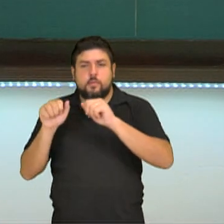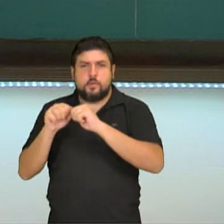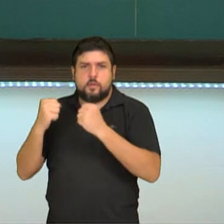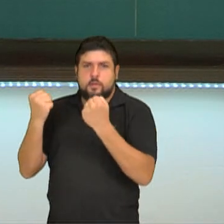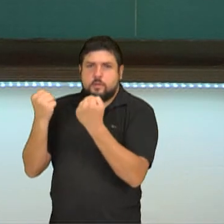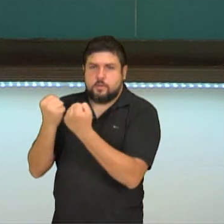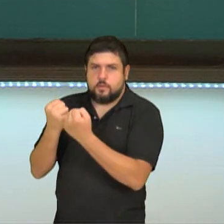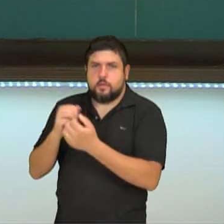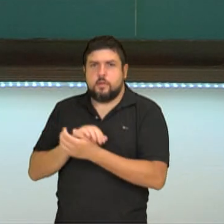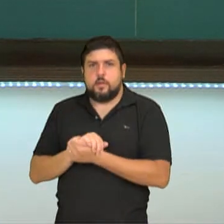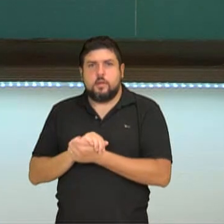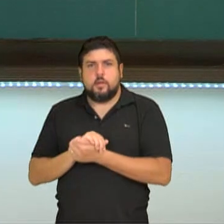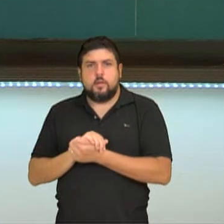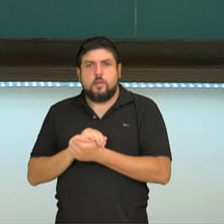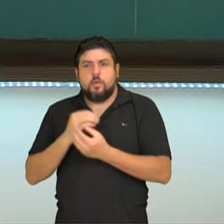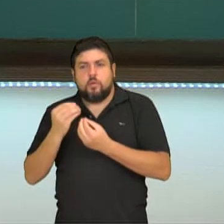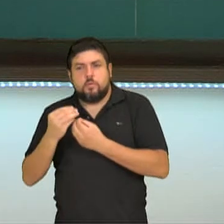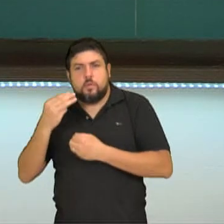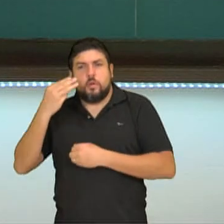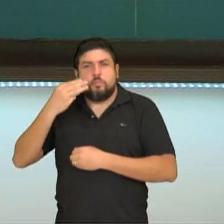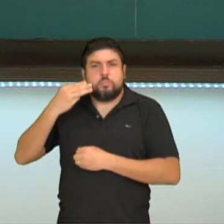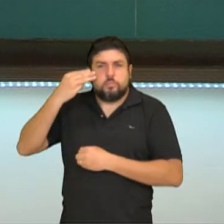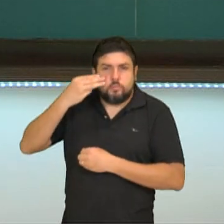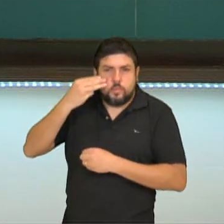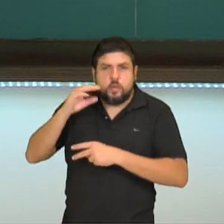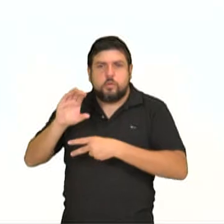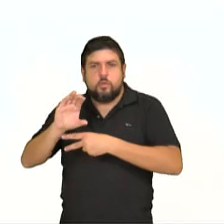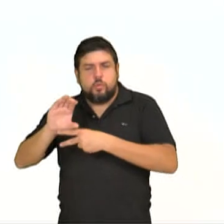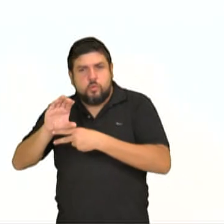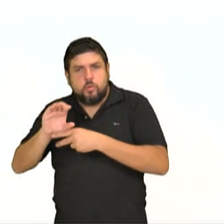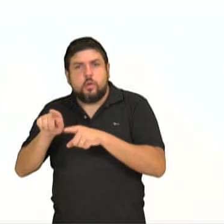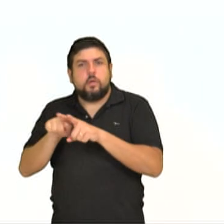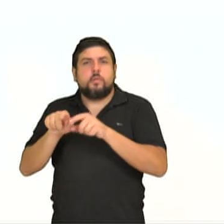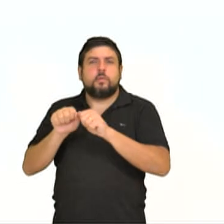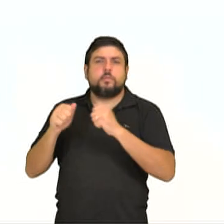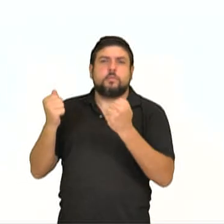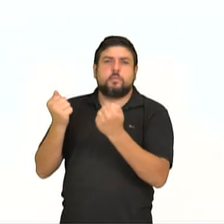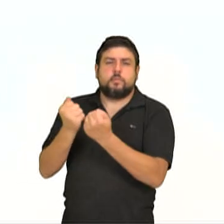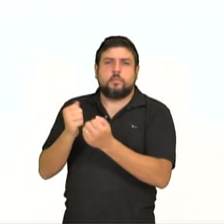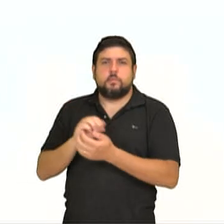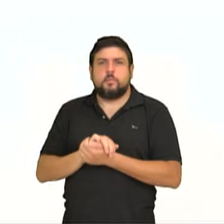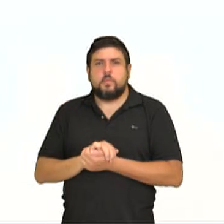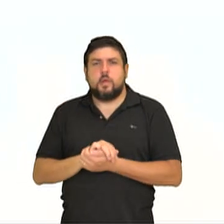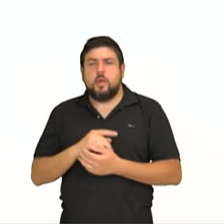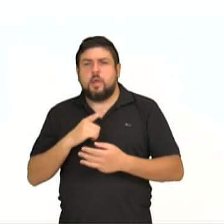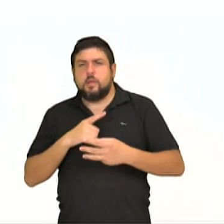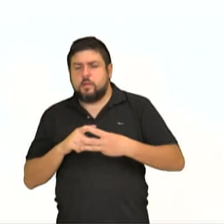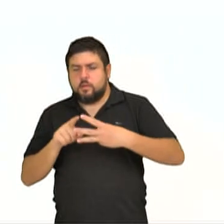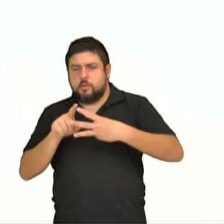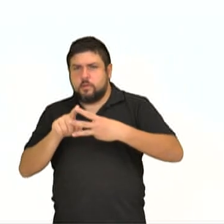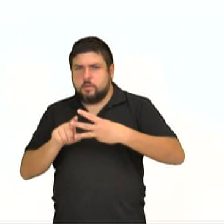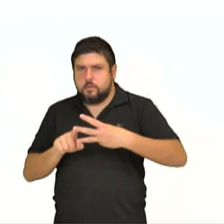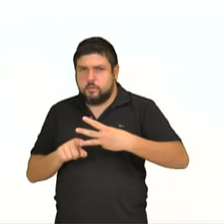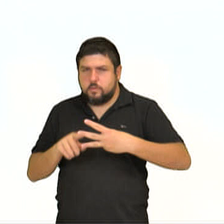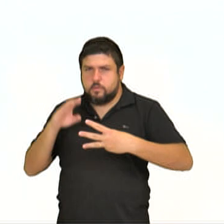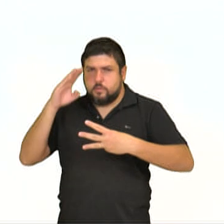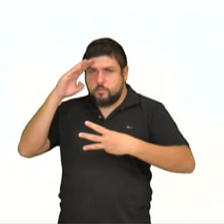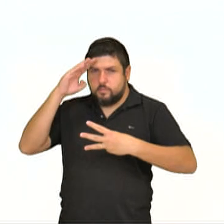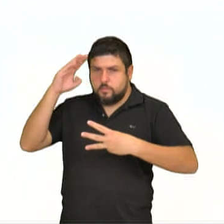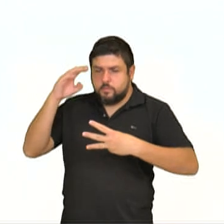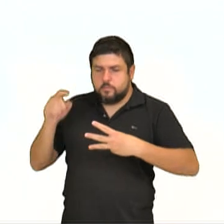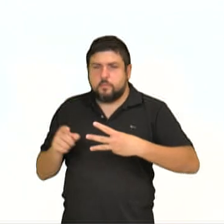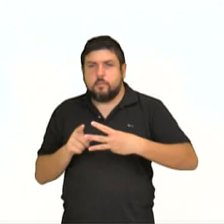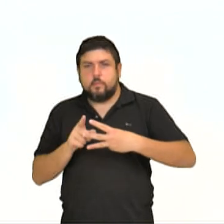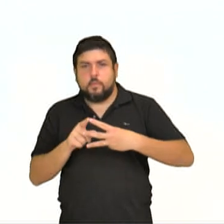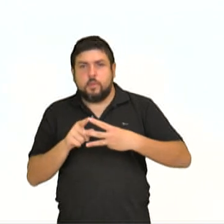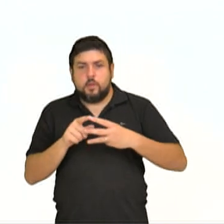As magistraturas, o cônsule e as assembleias. A gente vai ter 3 principais assembleias, né? A gente tem a Assembleia